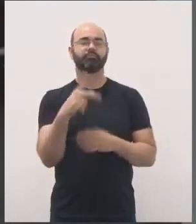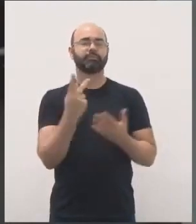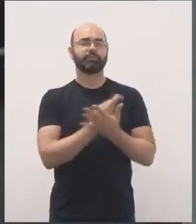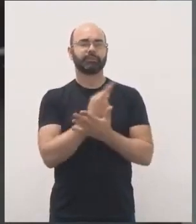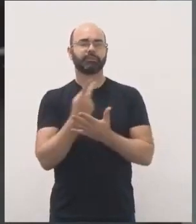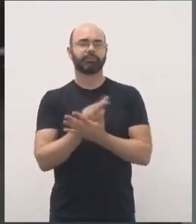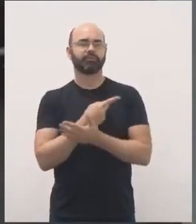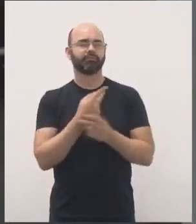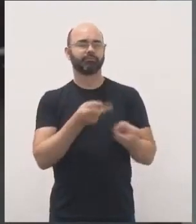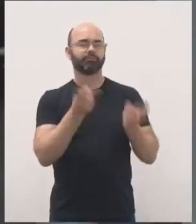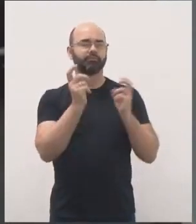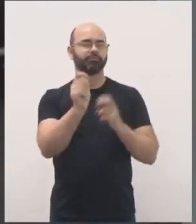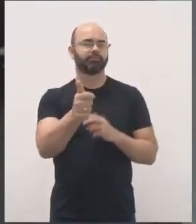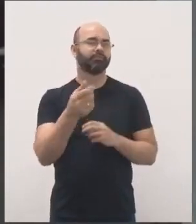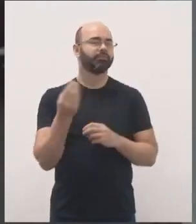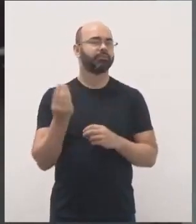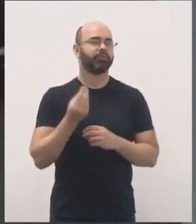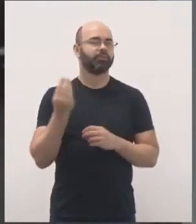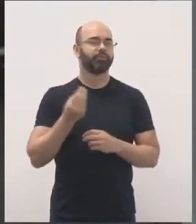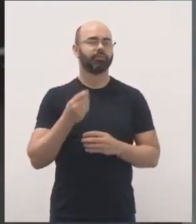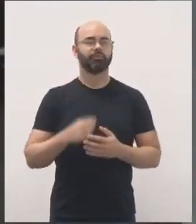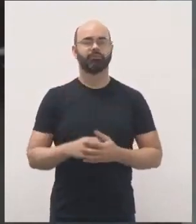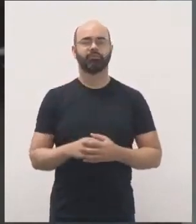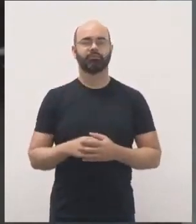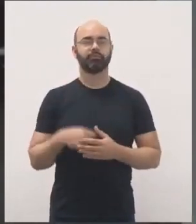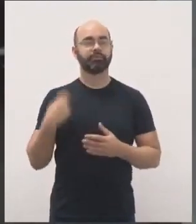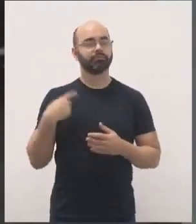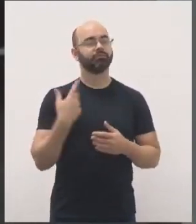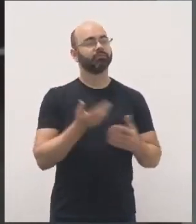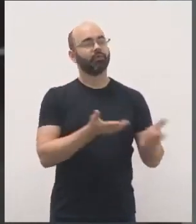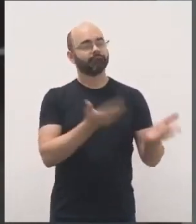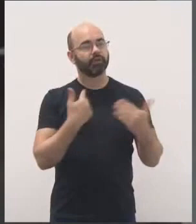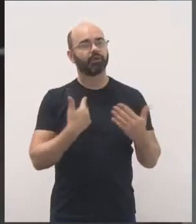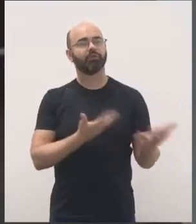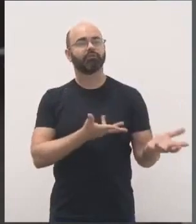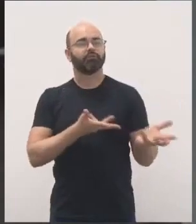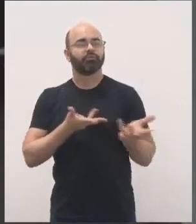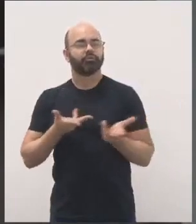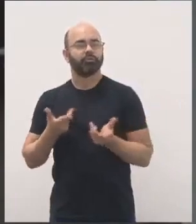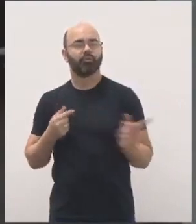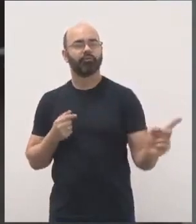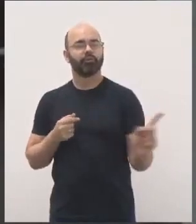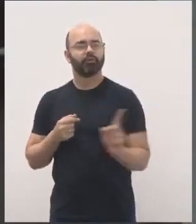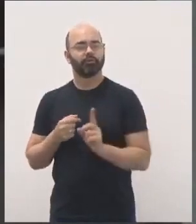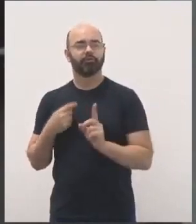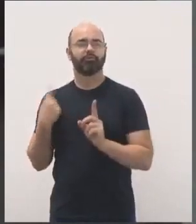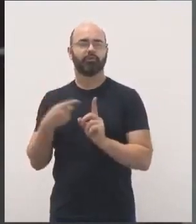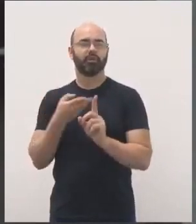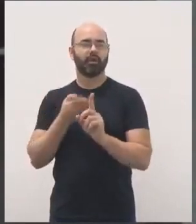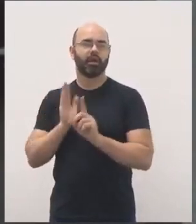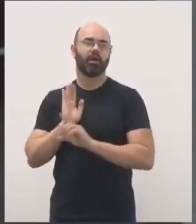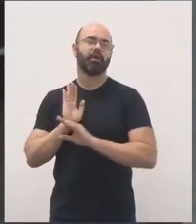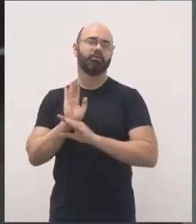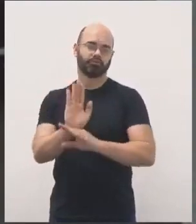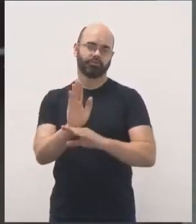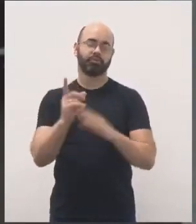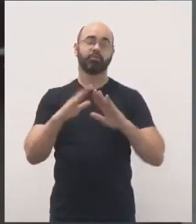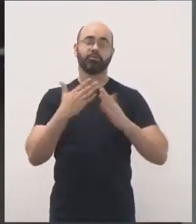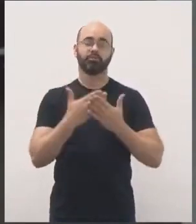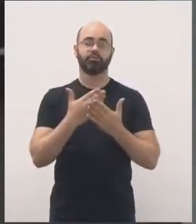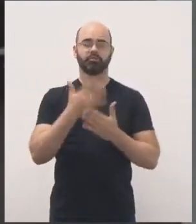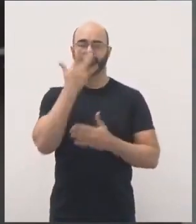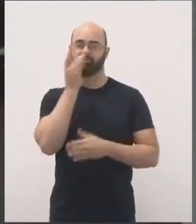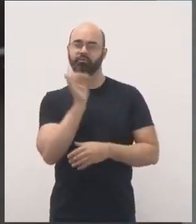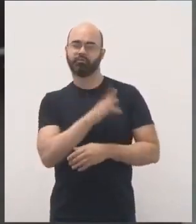questões, como que a gente faz esse acolhimento e, obviamente, né, não deixar a escola desamparada, né,